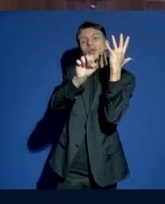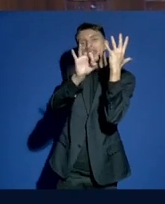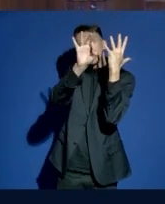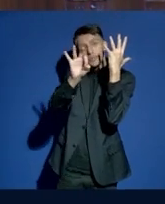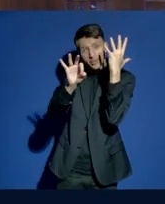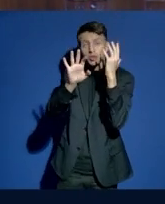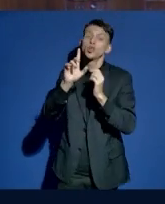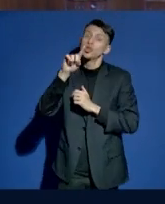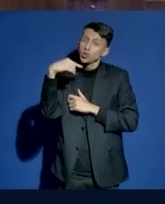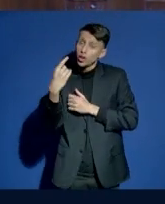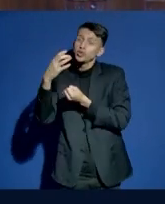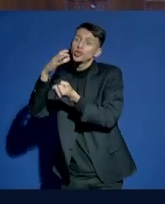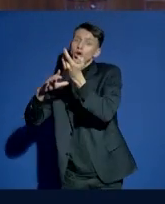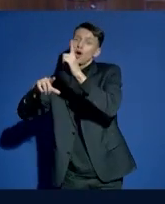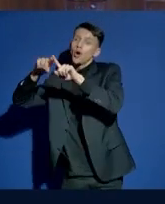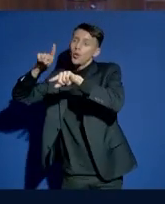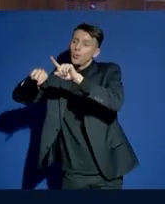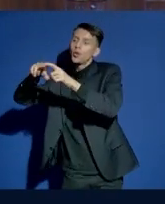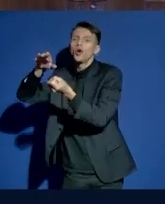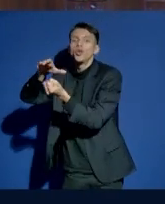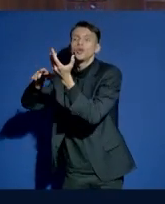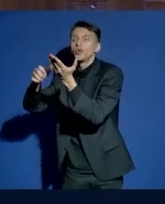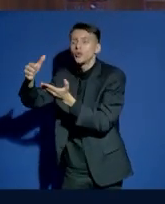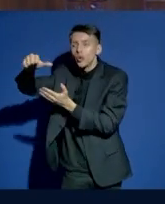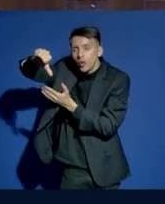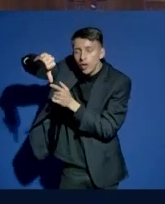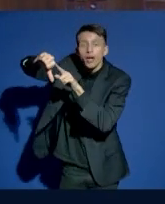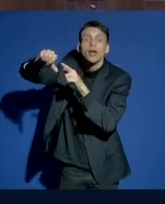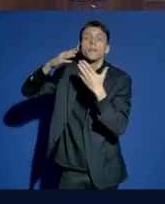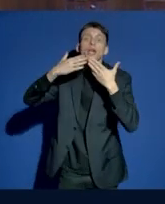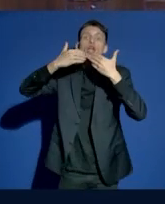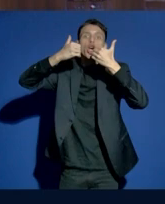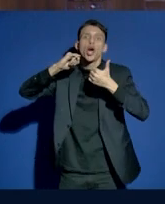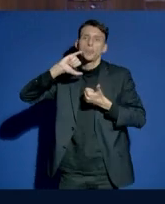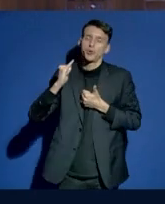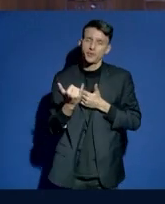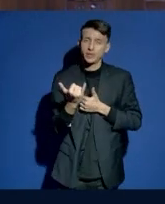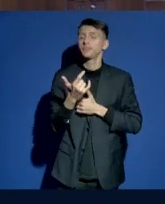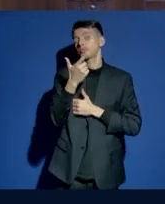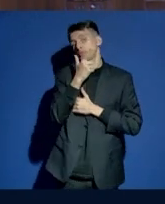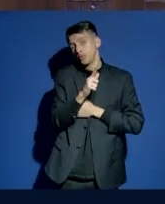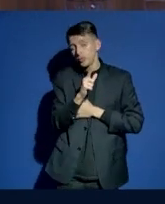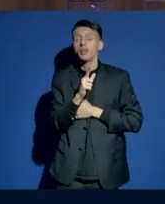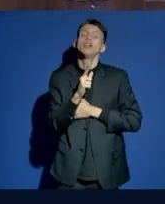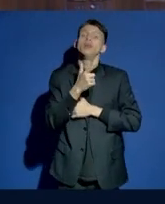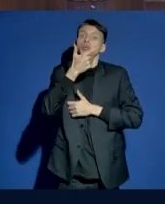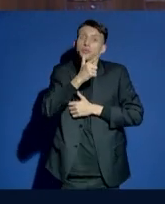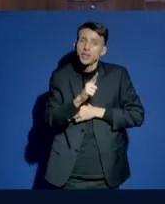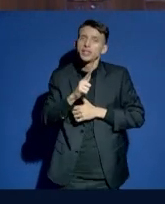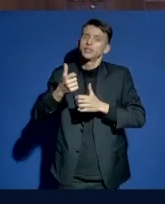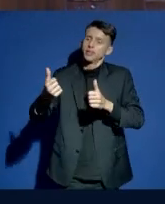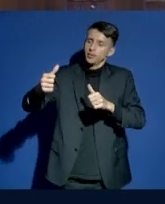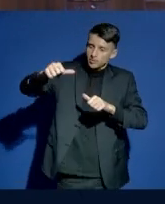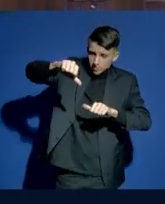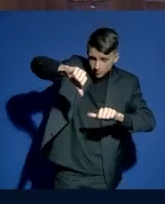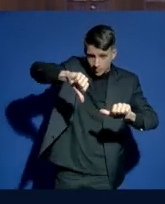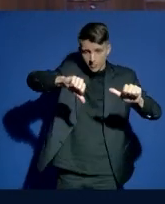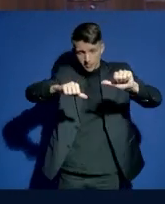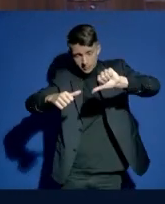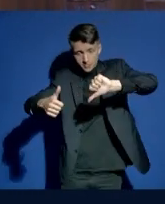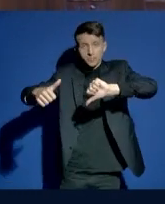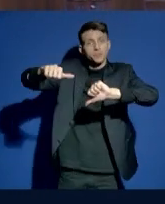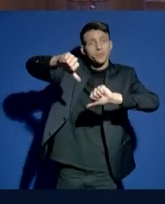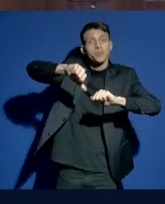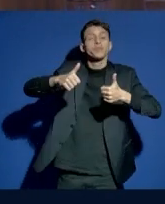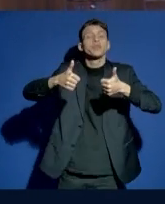que melhora a eficiência, o aproveitamento. Então, a gente consegue diminuir, sem diminuir produtividade, em